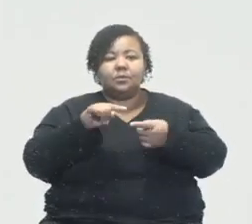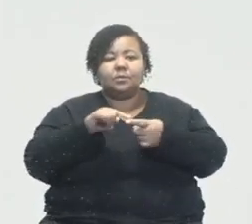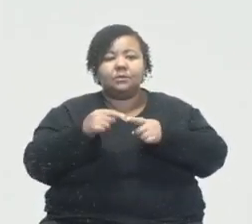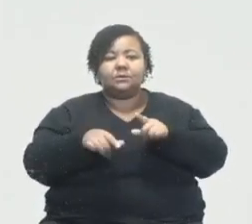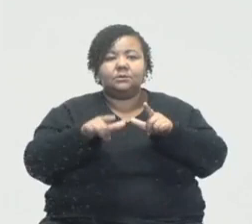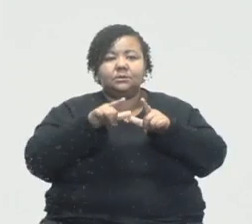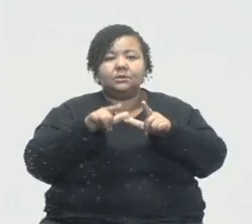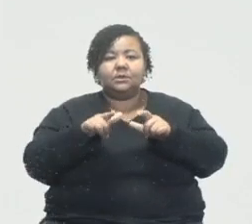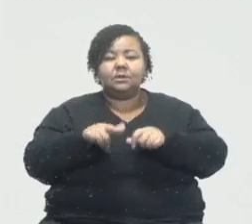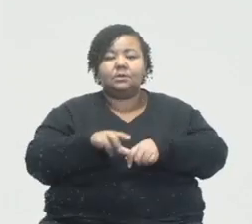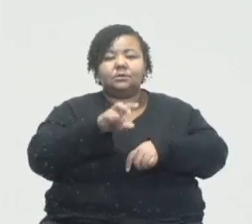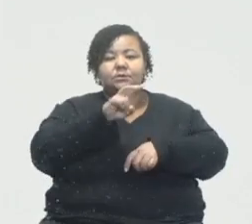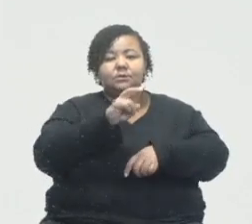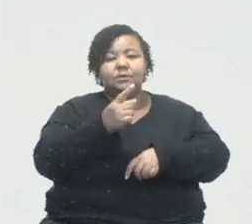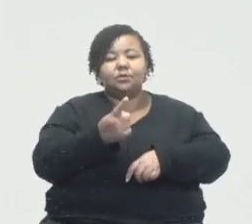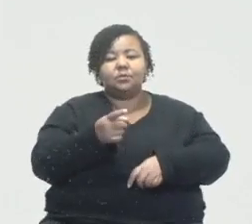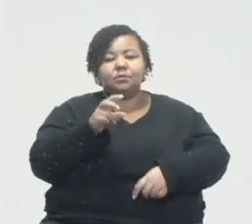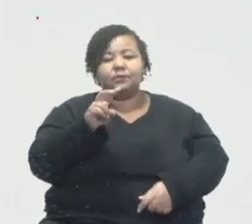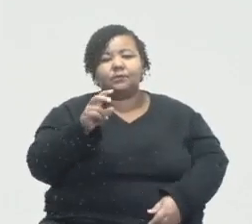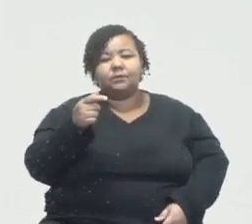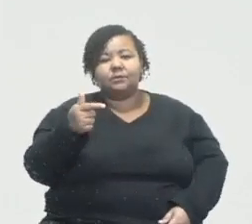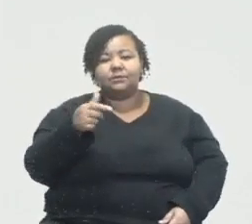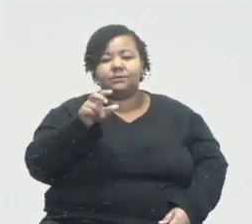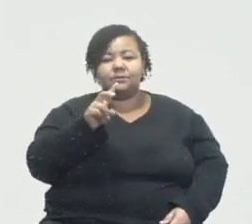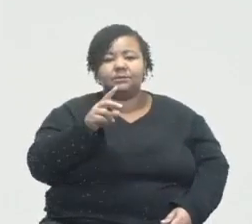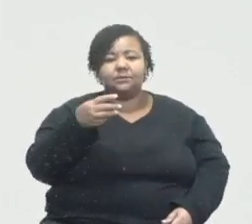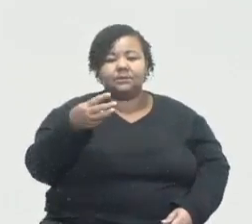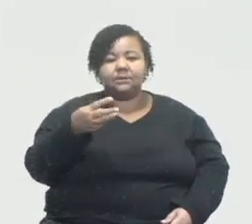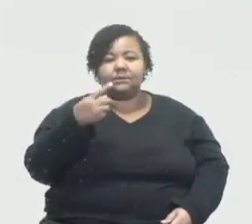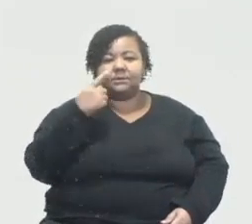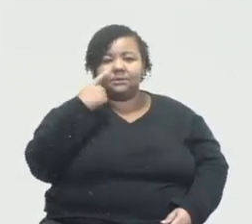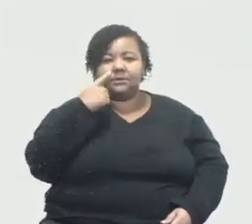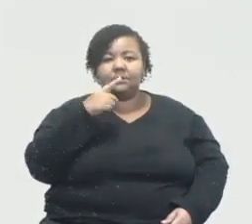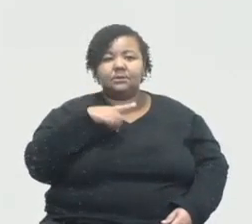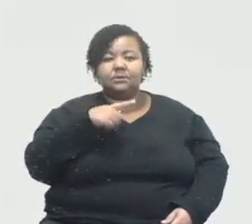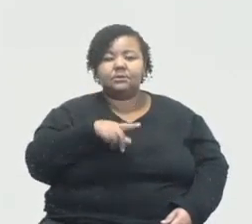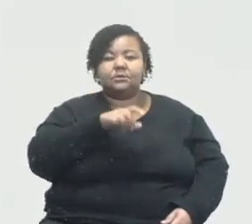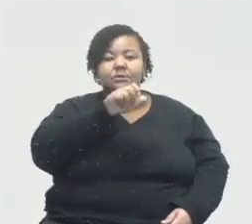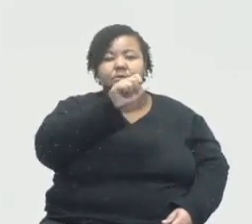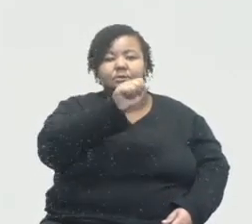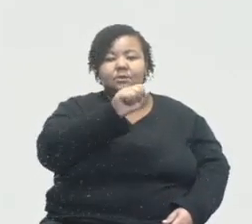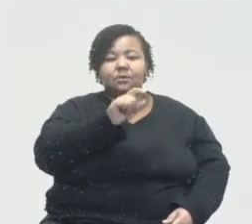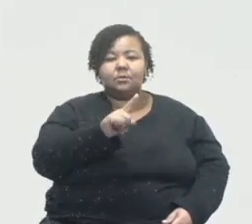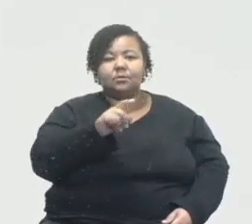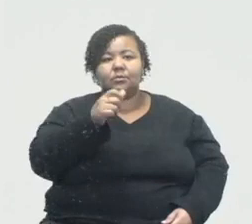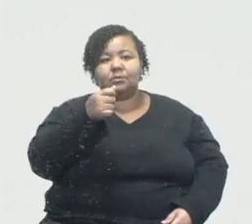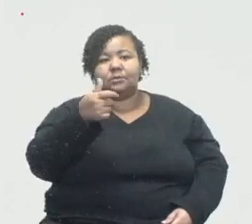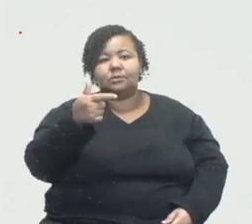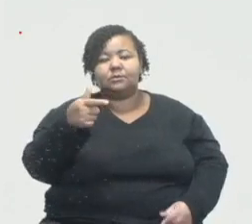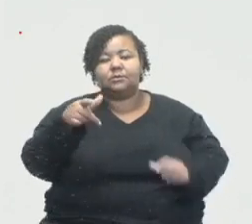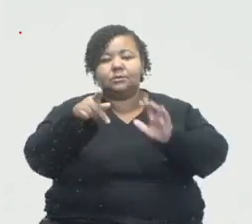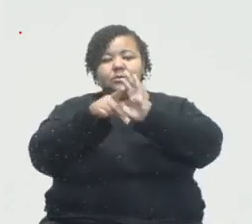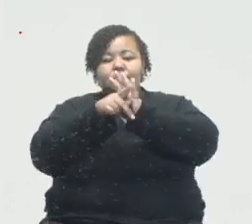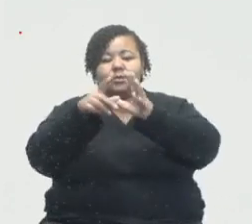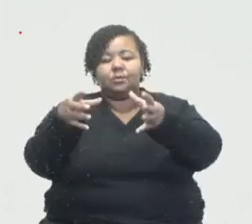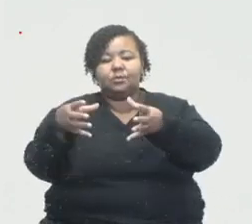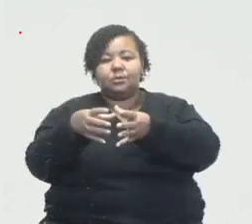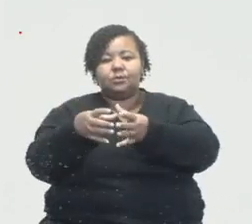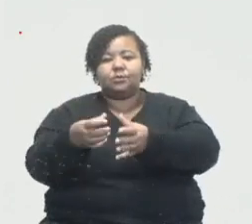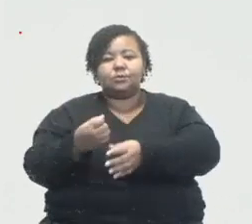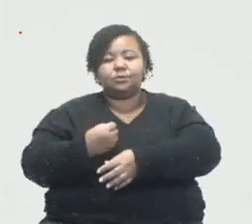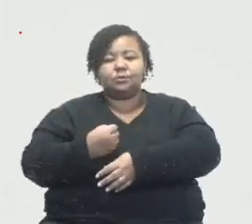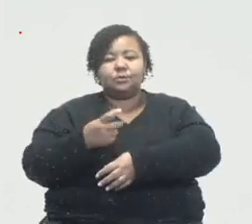linear de V1, V2 e V3. Veja que nós temos aqui os escalares aqui que pertencem ao conjunto dos